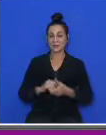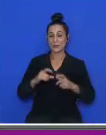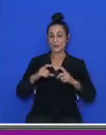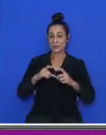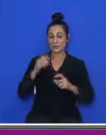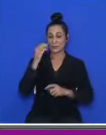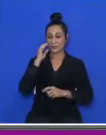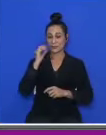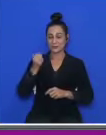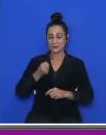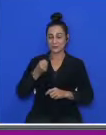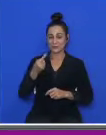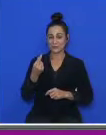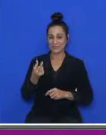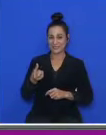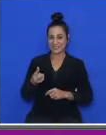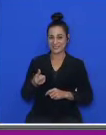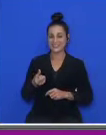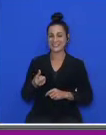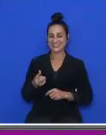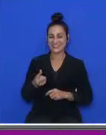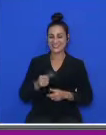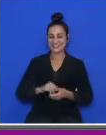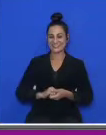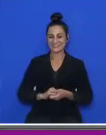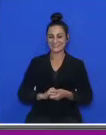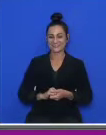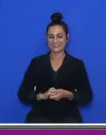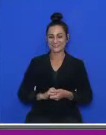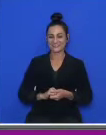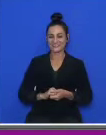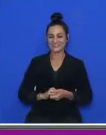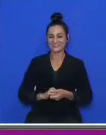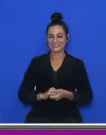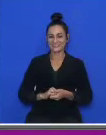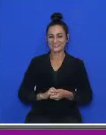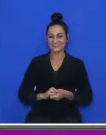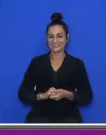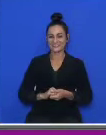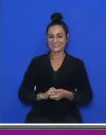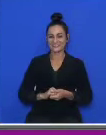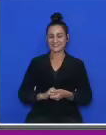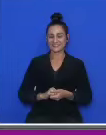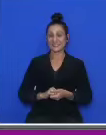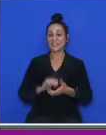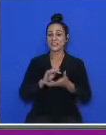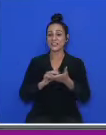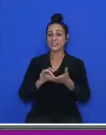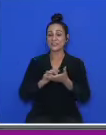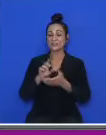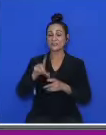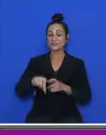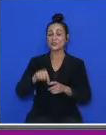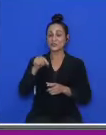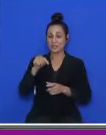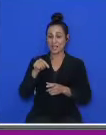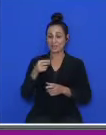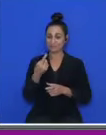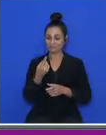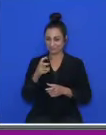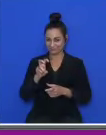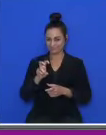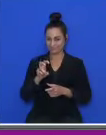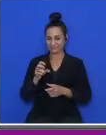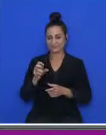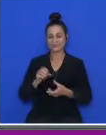Bola rosa, número 16. Rosa, 16. Na Loto Fácil são sorteados